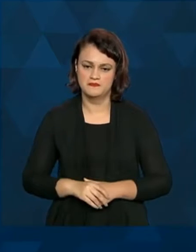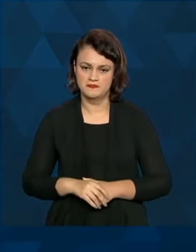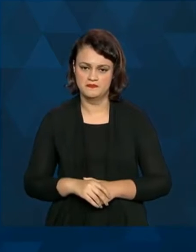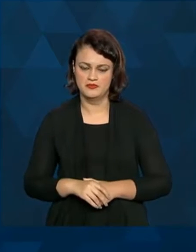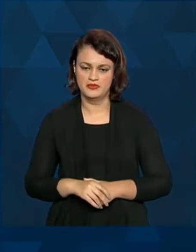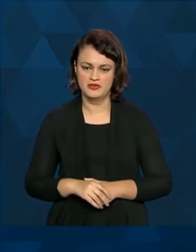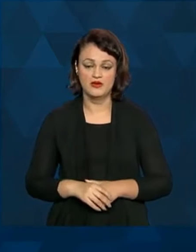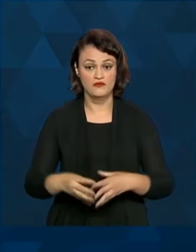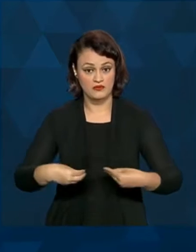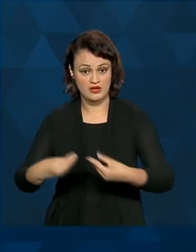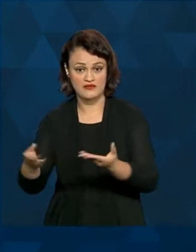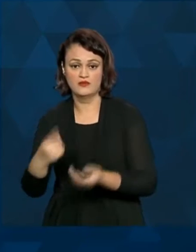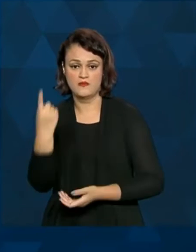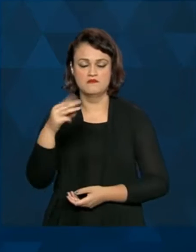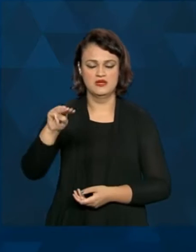Foram distribuídas